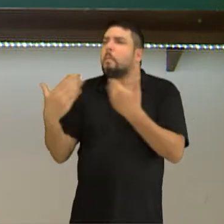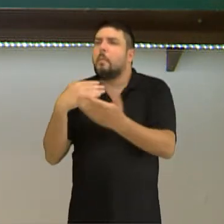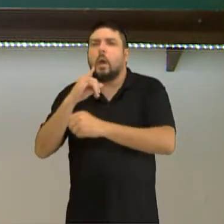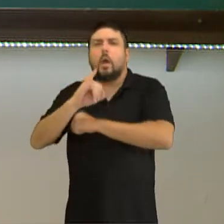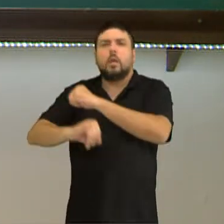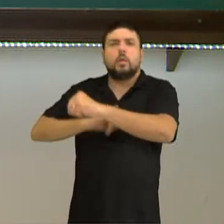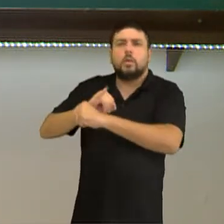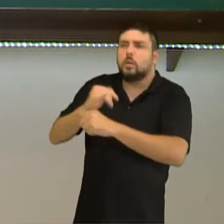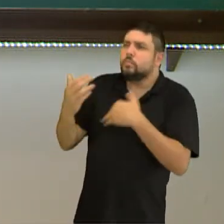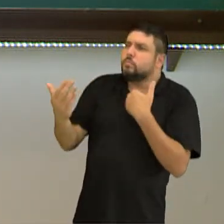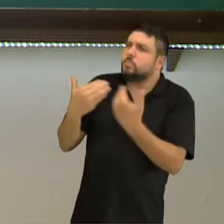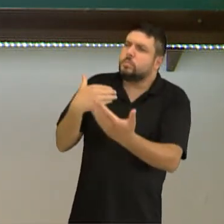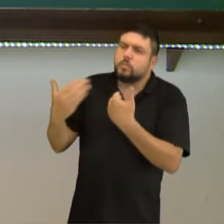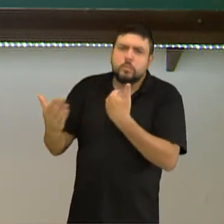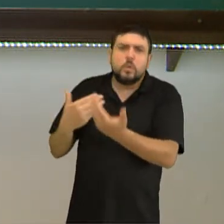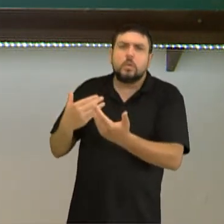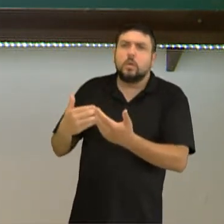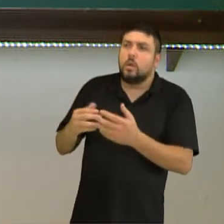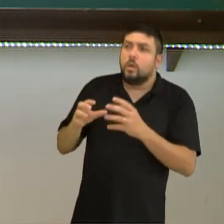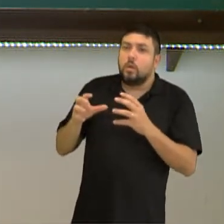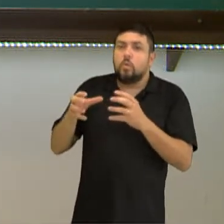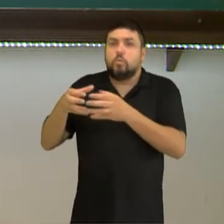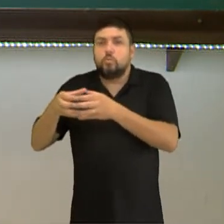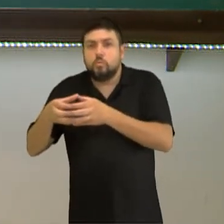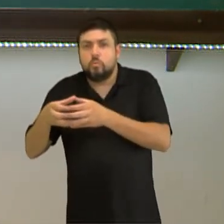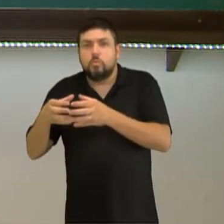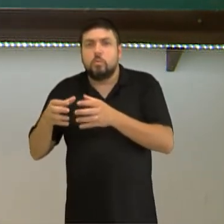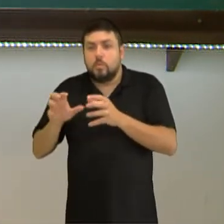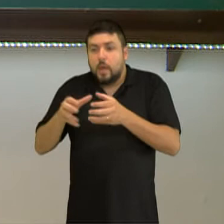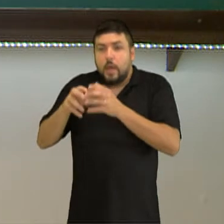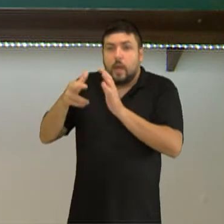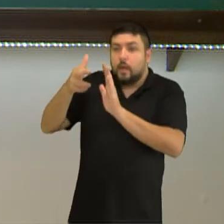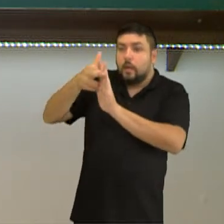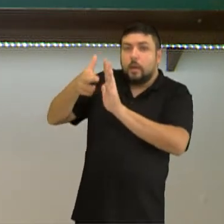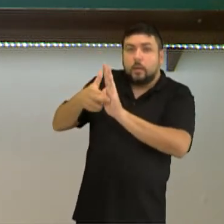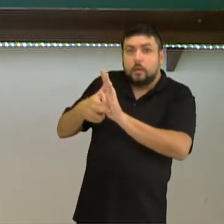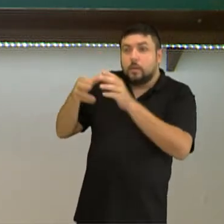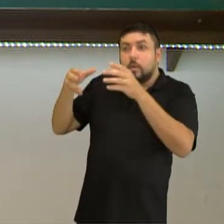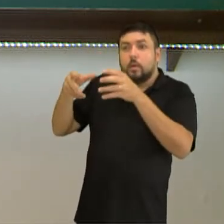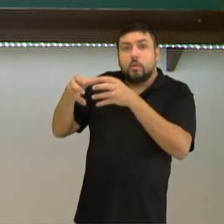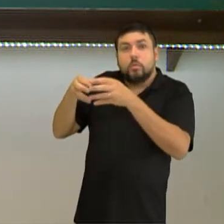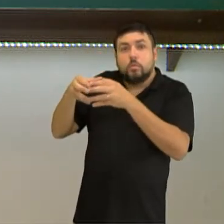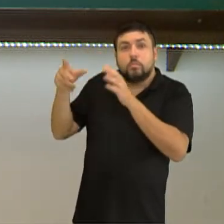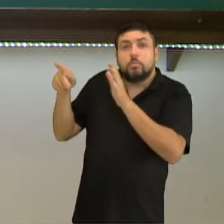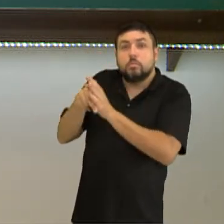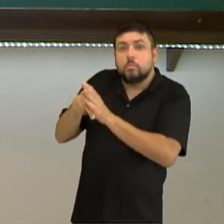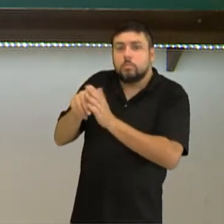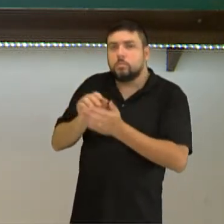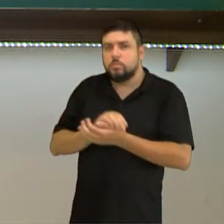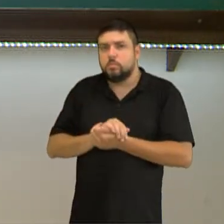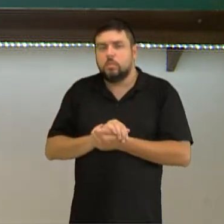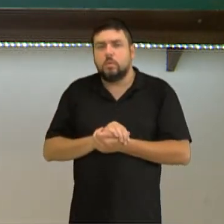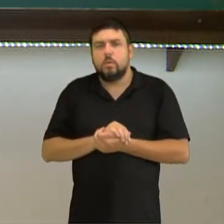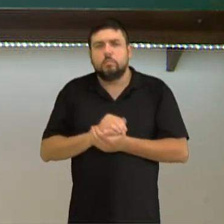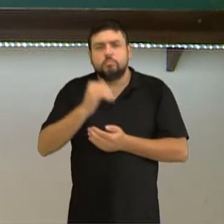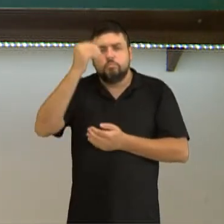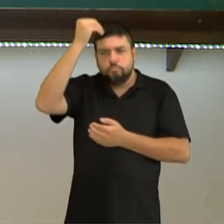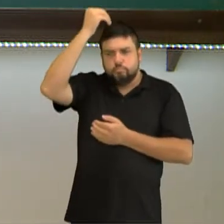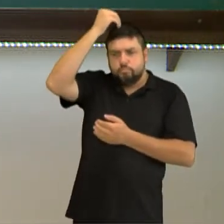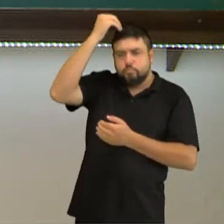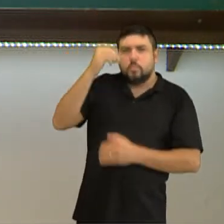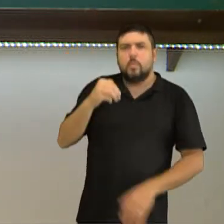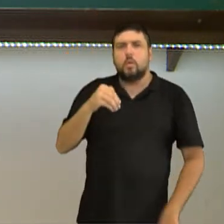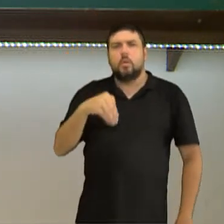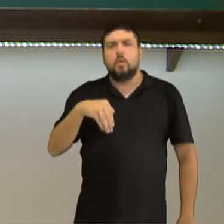internet, existem regras em cada um desses grupos próprios daquele grupo. Aí nós estamos falando de moral. A moral que